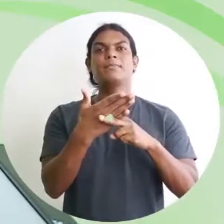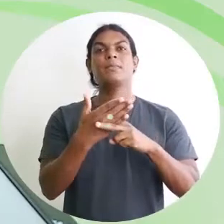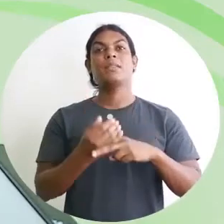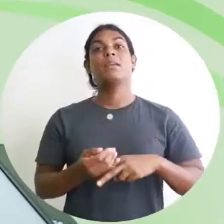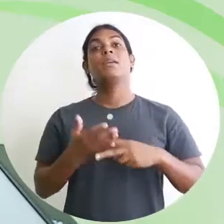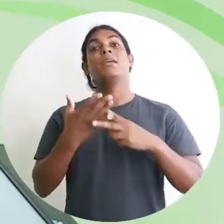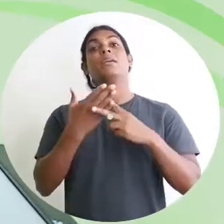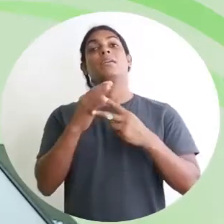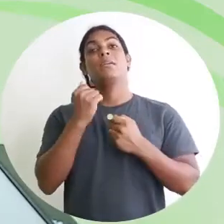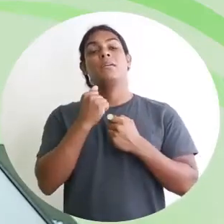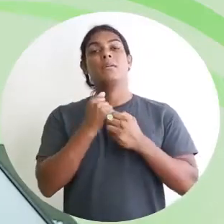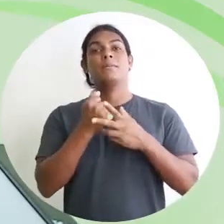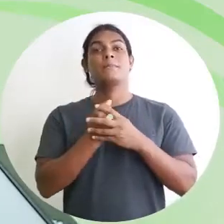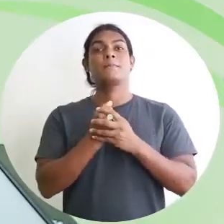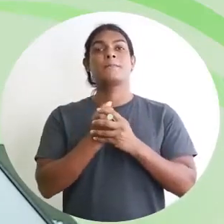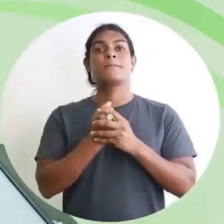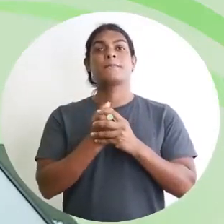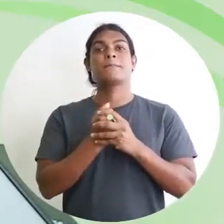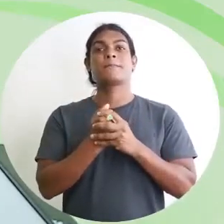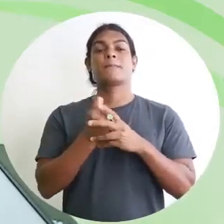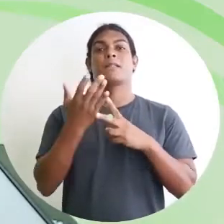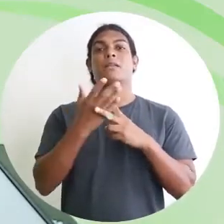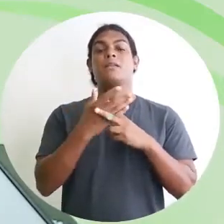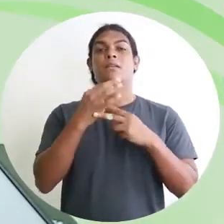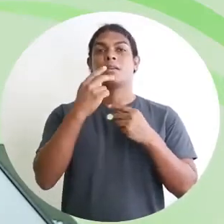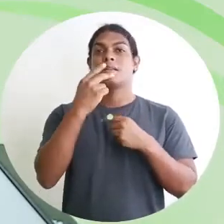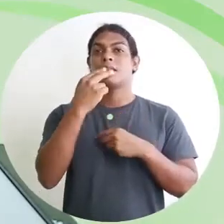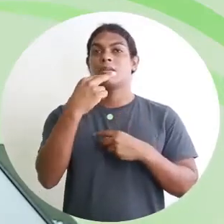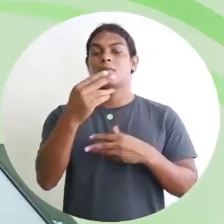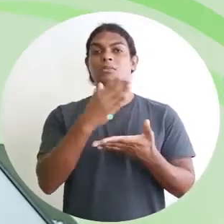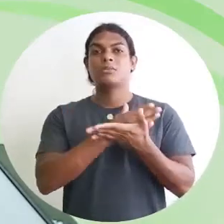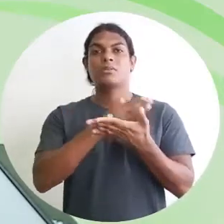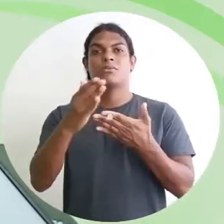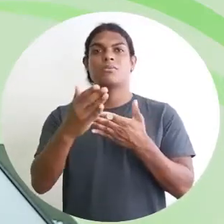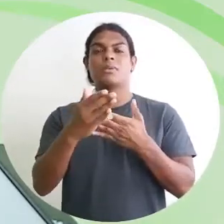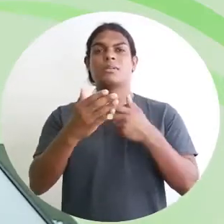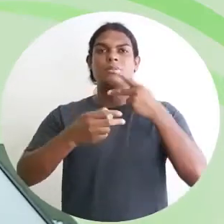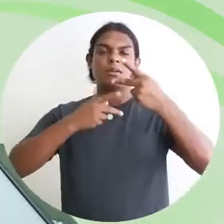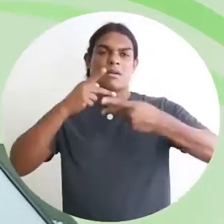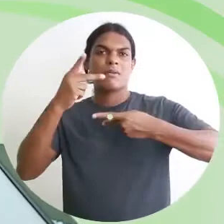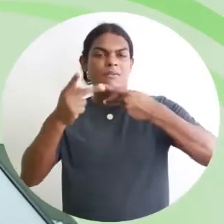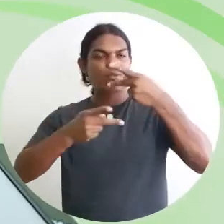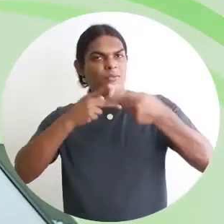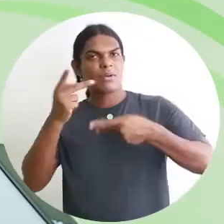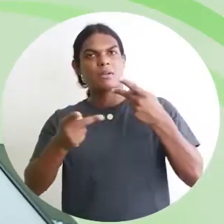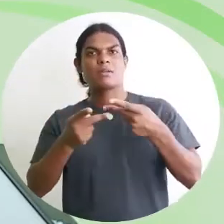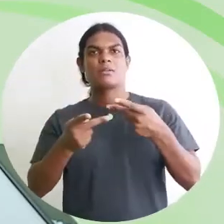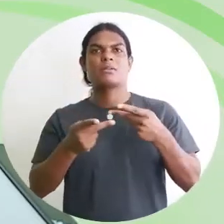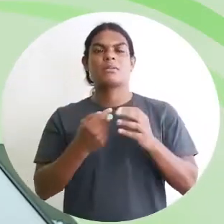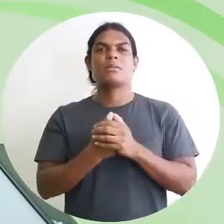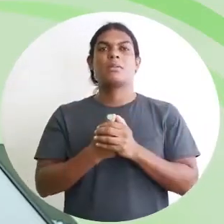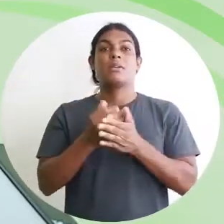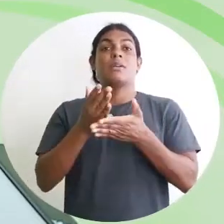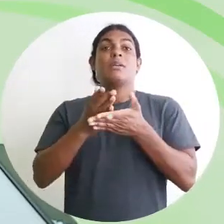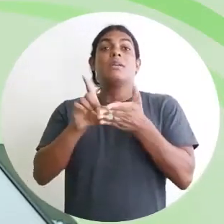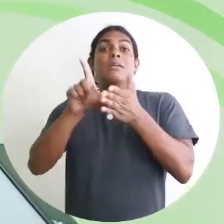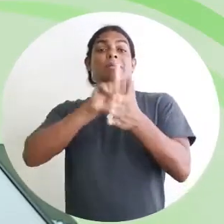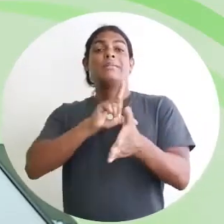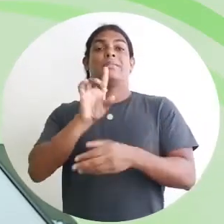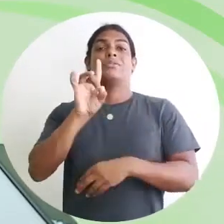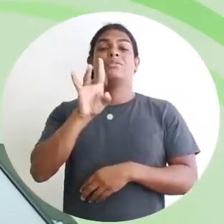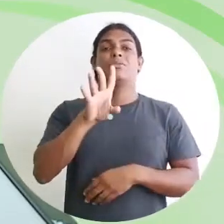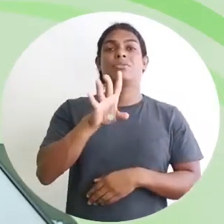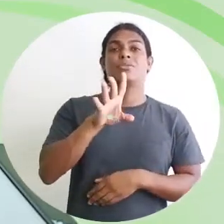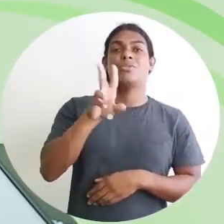aquela linguagem onde ela começa a falar. Enquanto ela está somente fazendo grunhidos ou